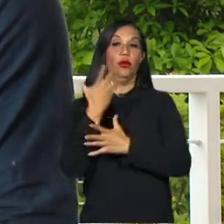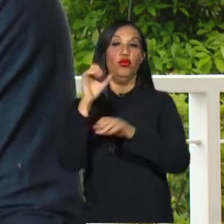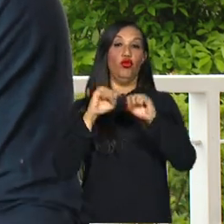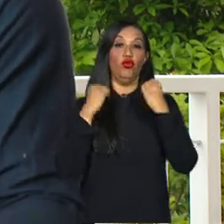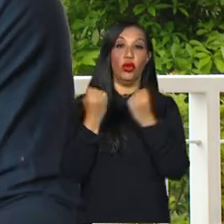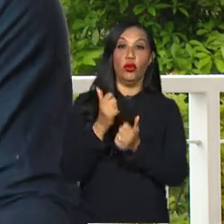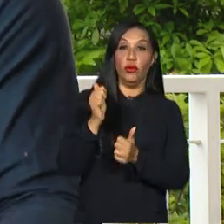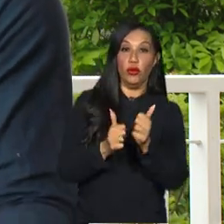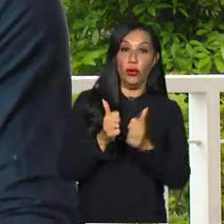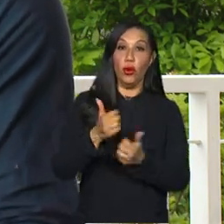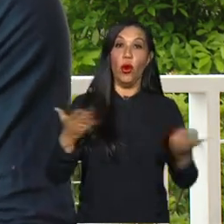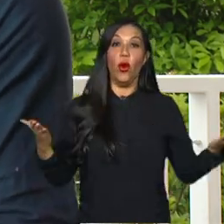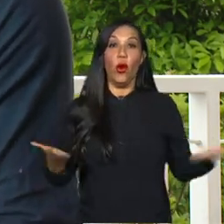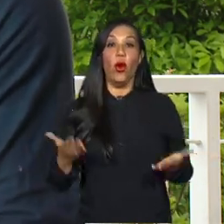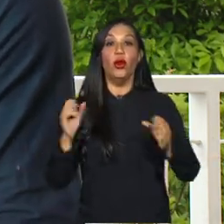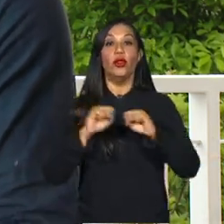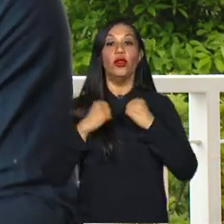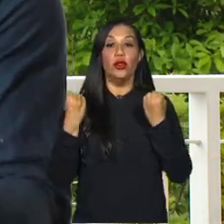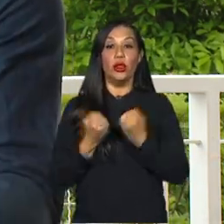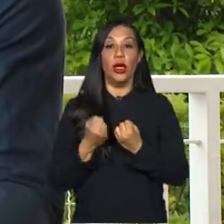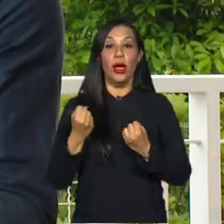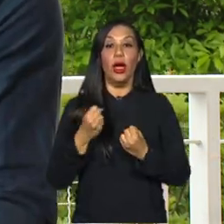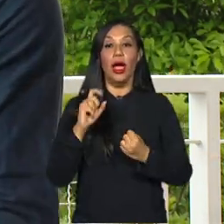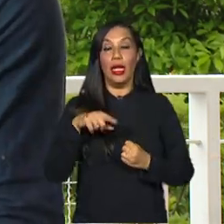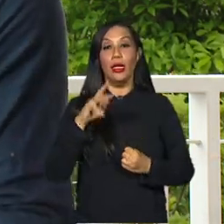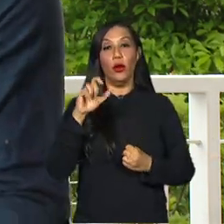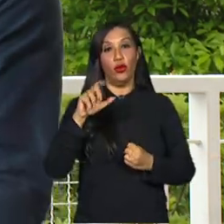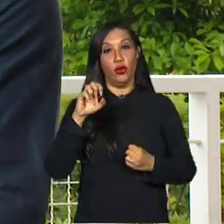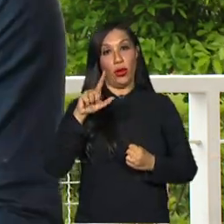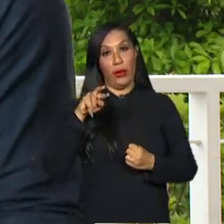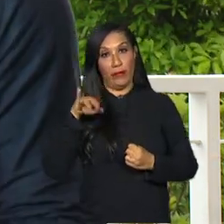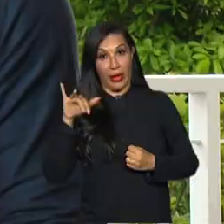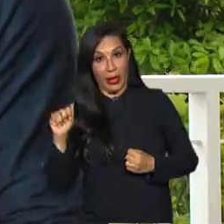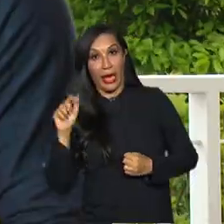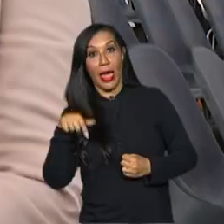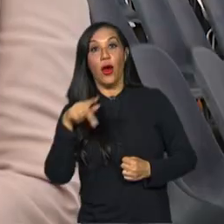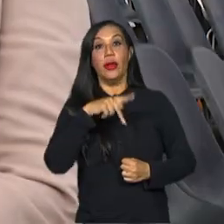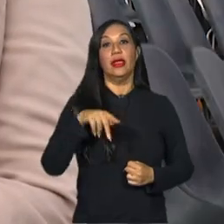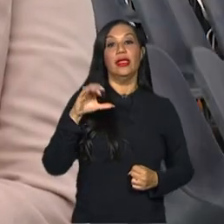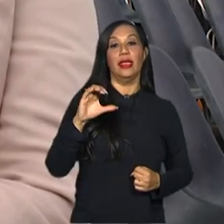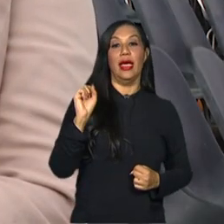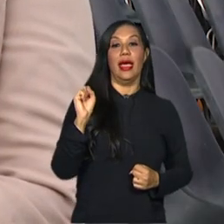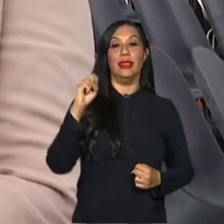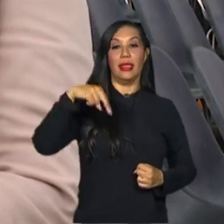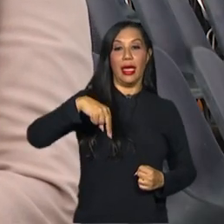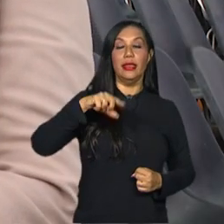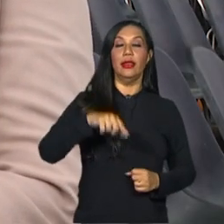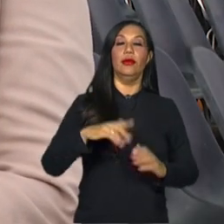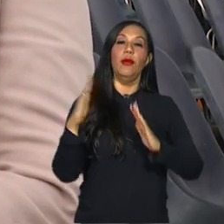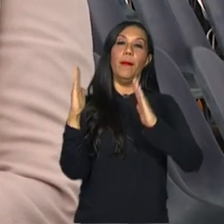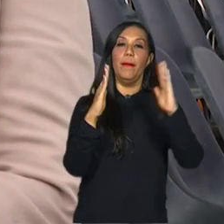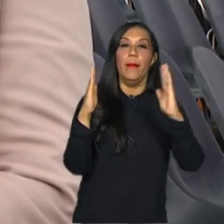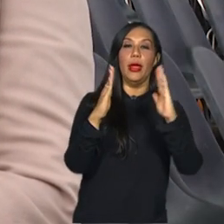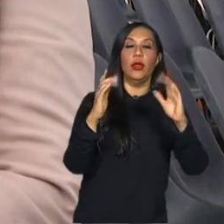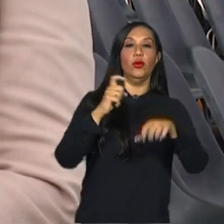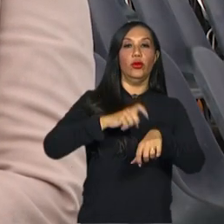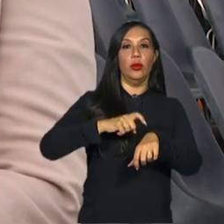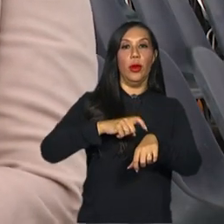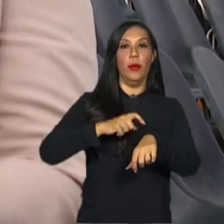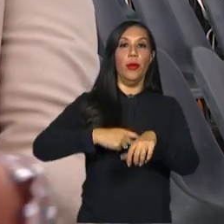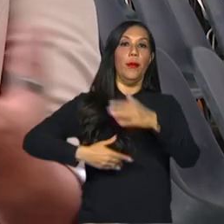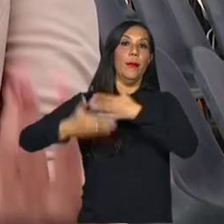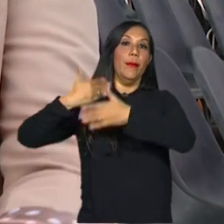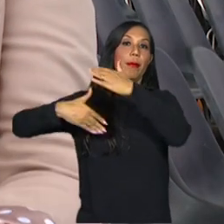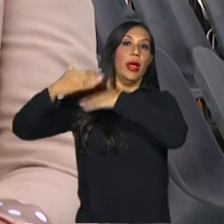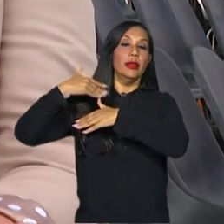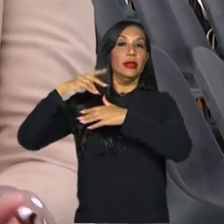né? Que hoje dá origem ao estádio Raulino Oliveira. Raulino Oliveira, inclusive, é o presidente da CSN. Durante esse tempo, a gente